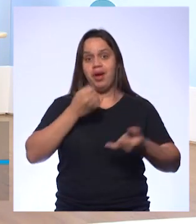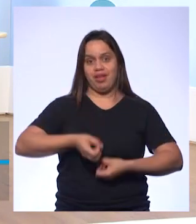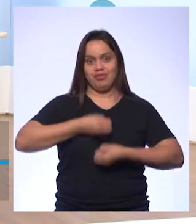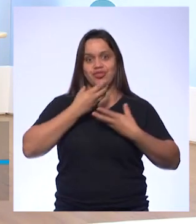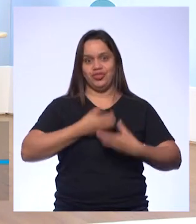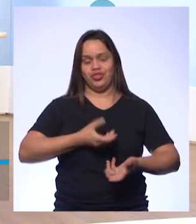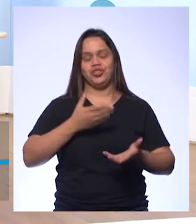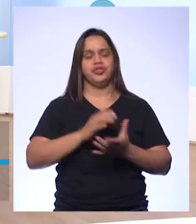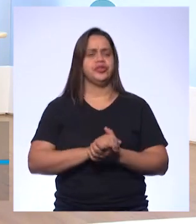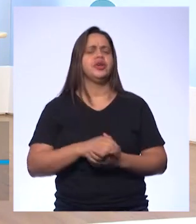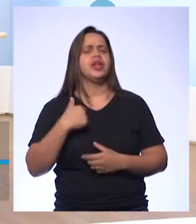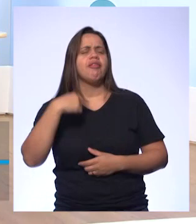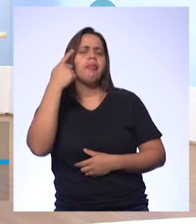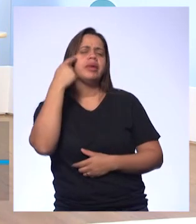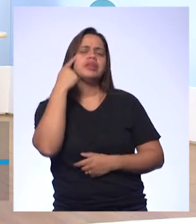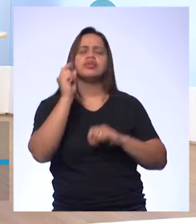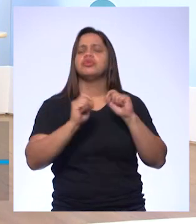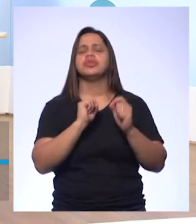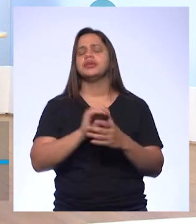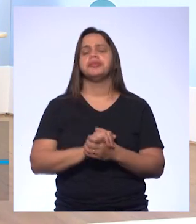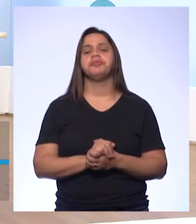informativo. Eu estava pensando aqui, falando para a Dani,